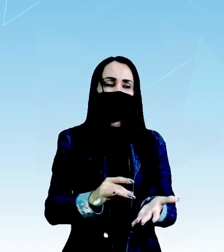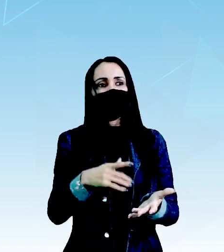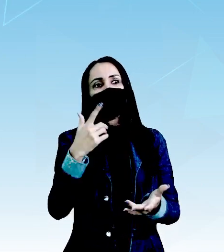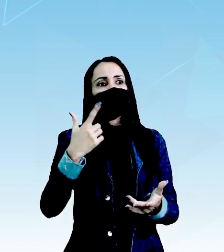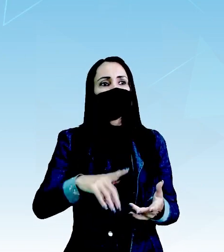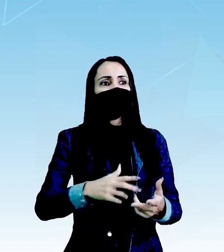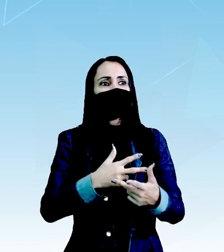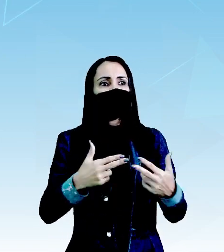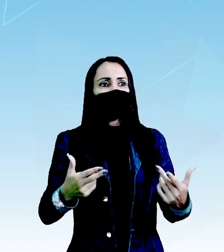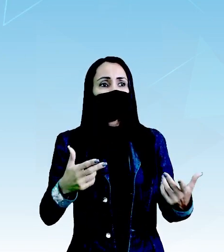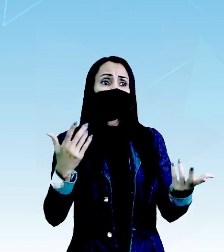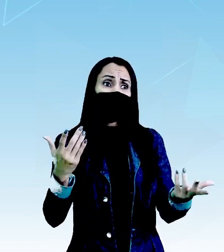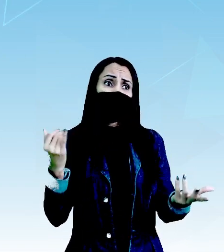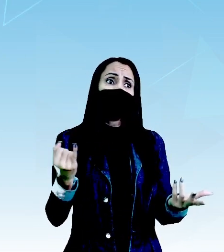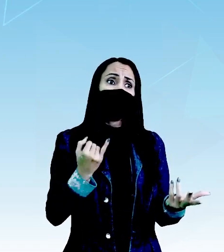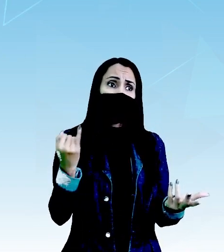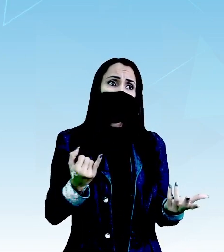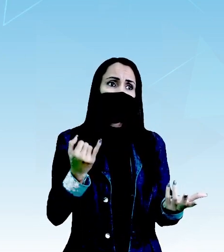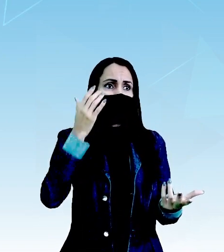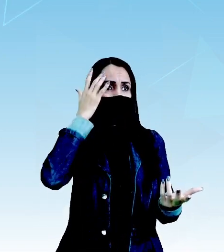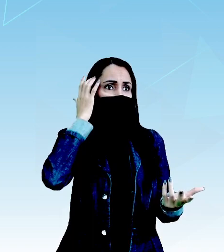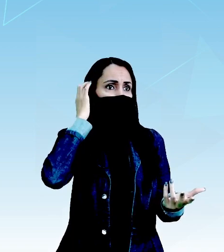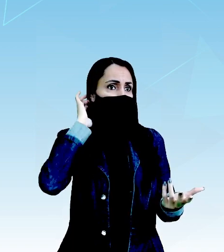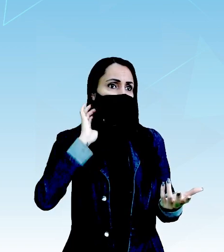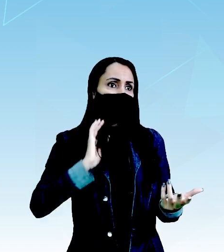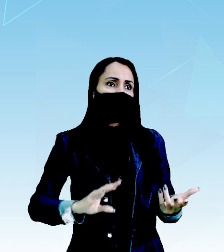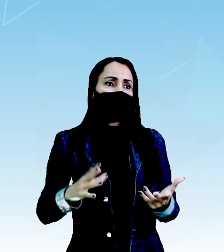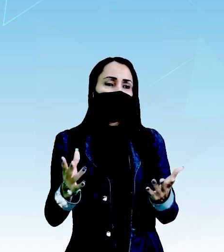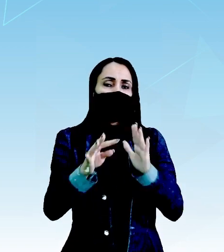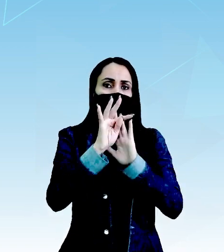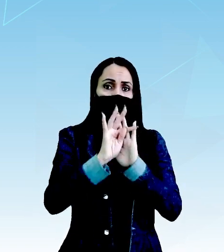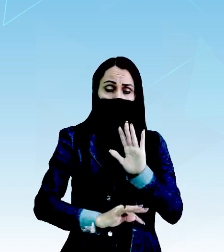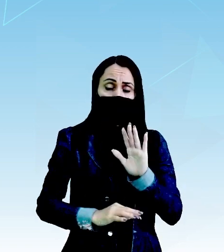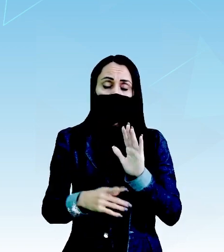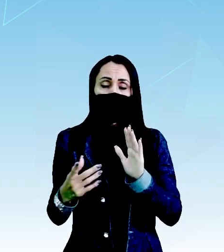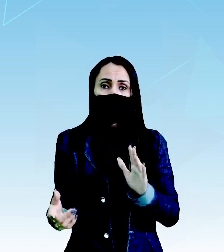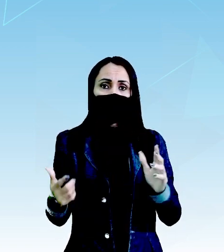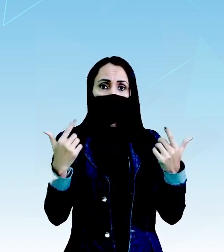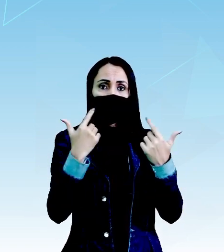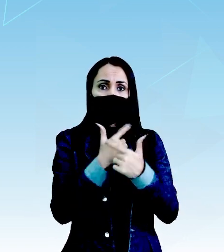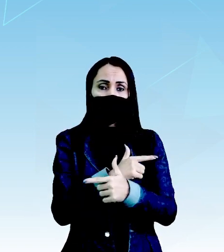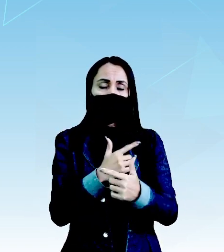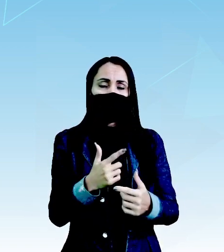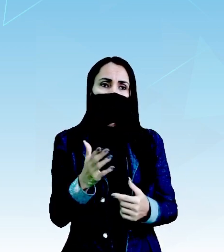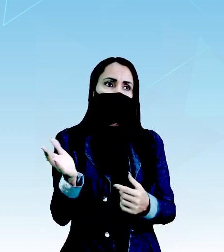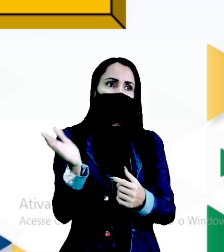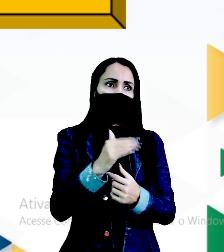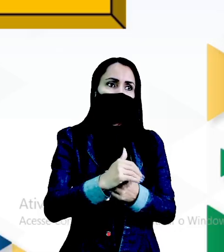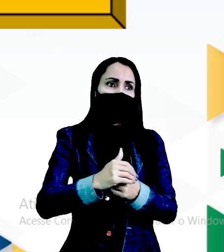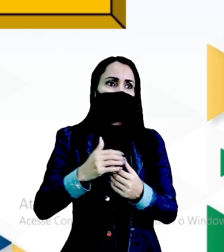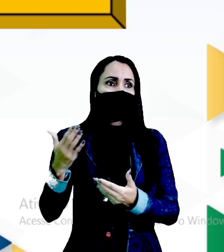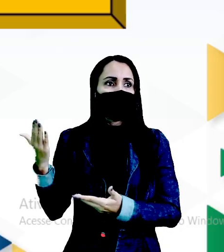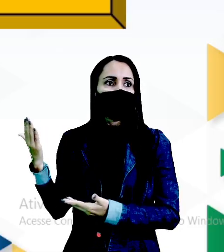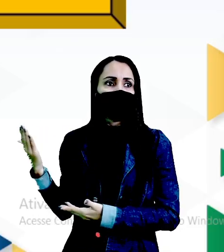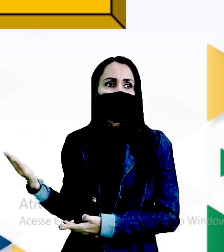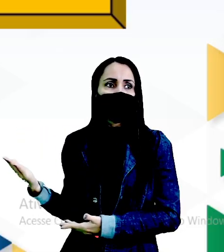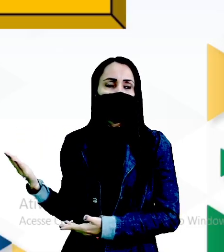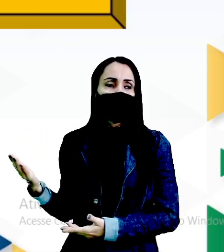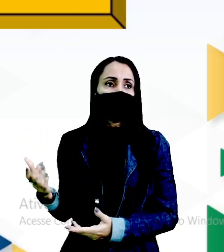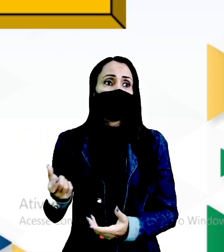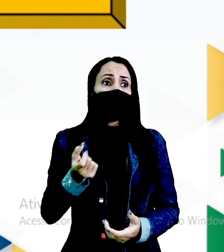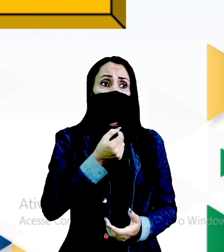aí que é importante. Vamos lá. Sobre o texto, humor, riso. Acompanhe. Vamos lá. As piadas